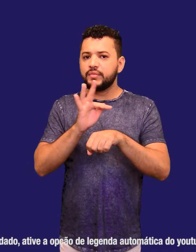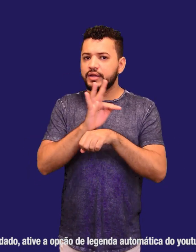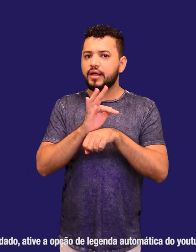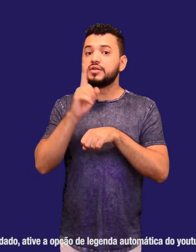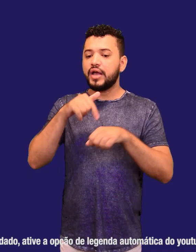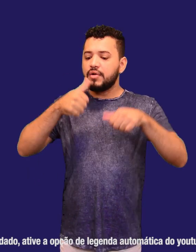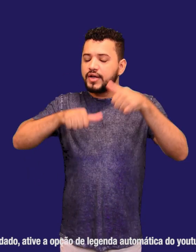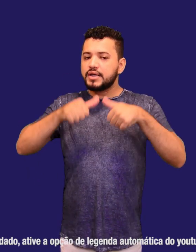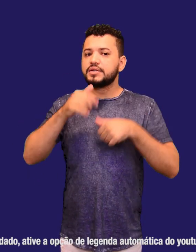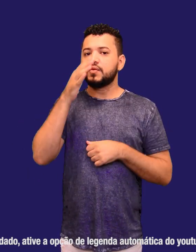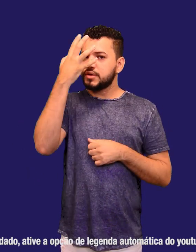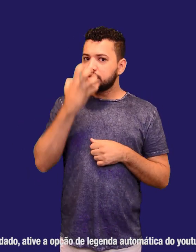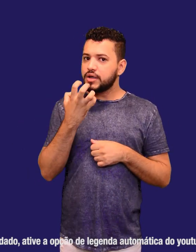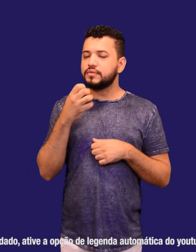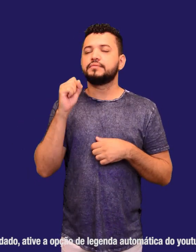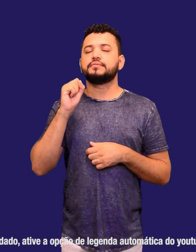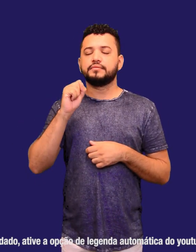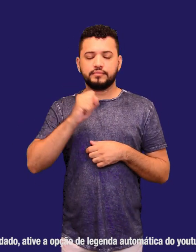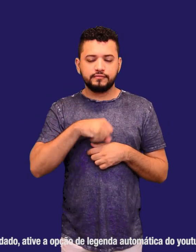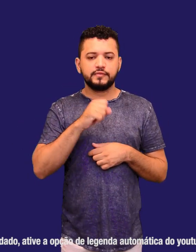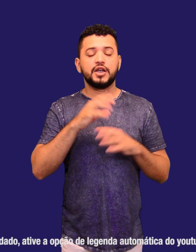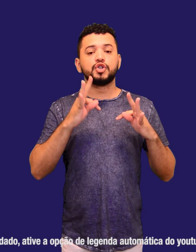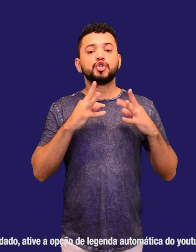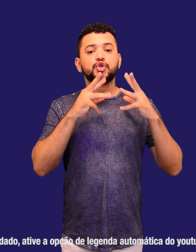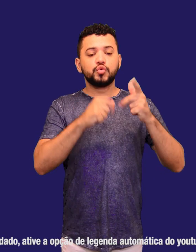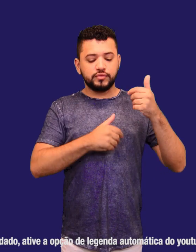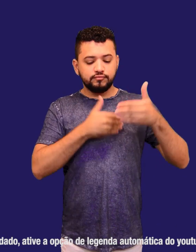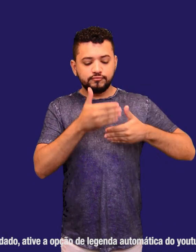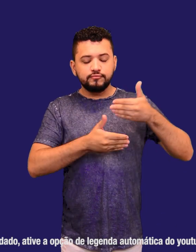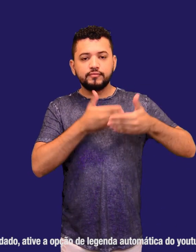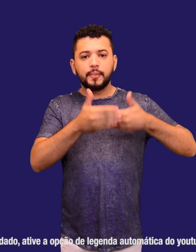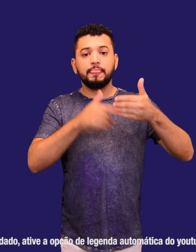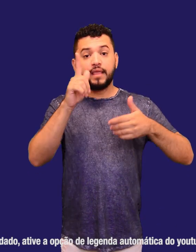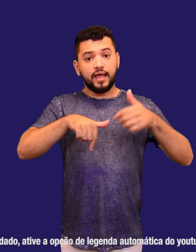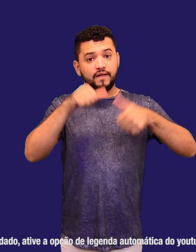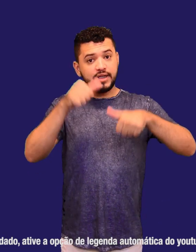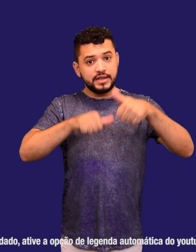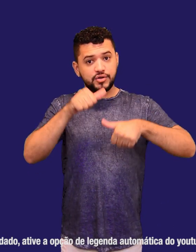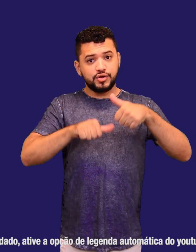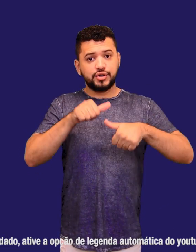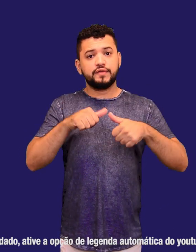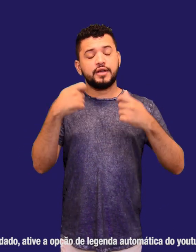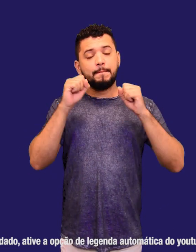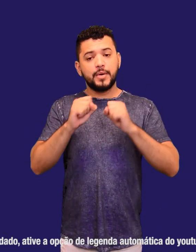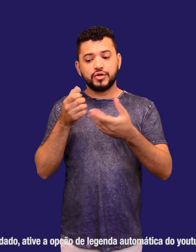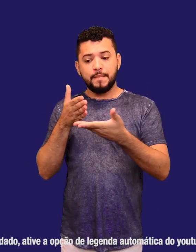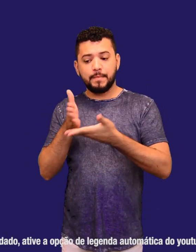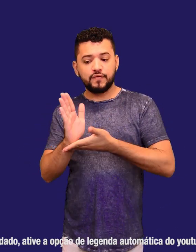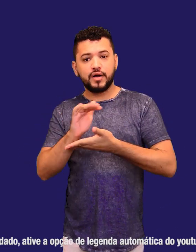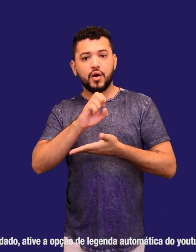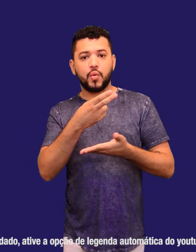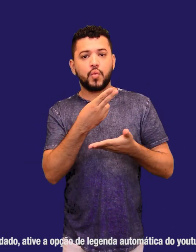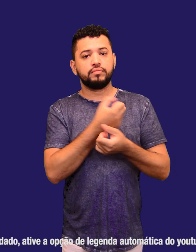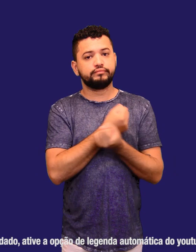né? Exatamente. É importante lembrar que todas as etapas são etapas avaliativas, passíveis de aprovação ou reprovação. É